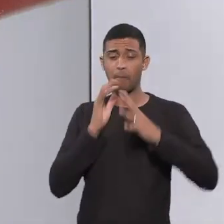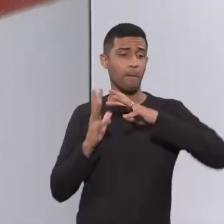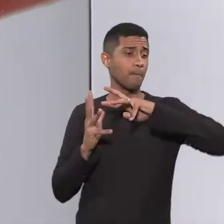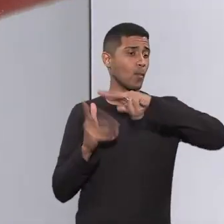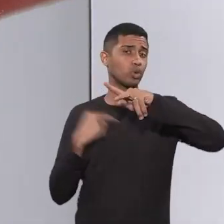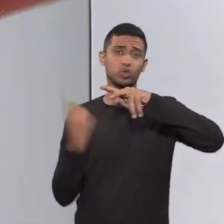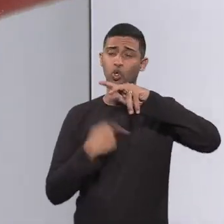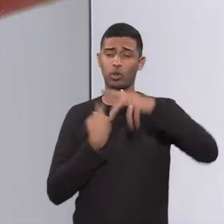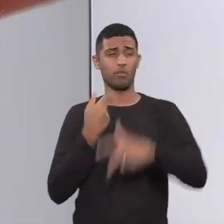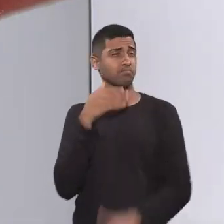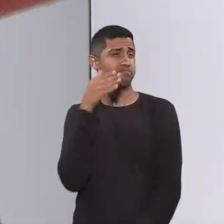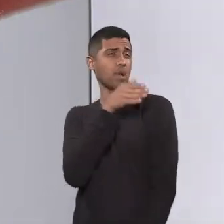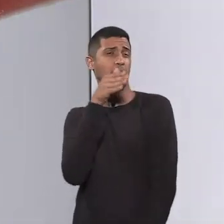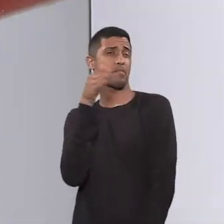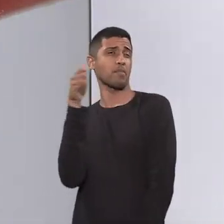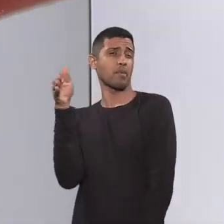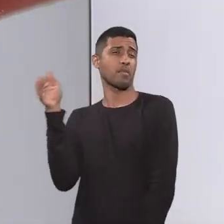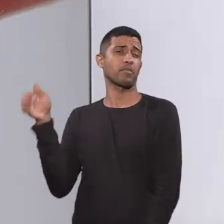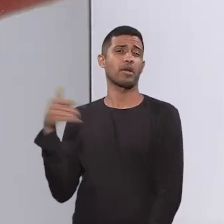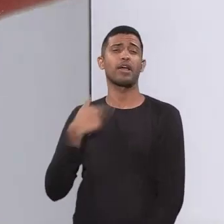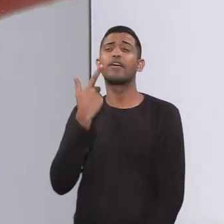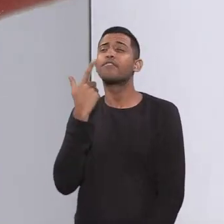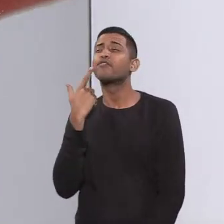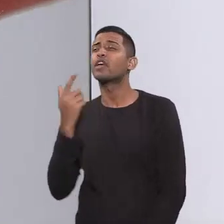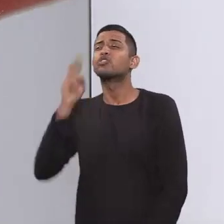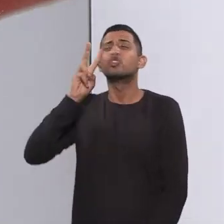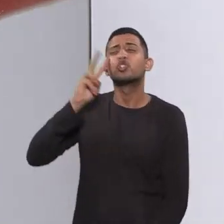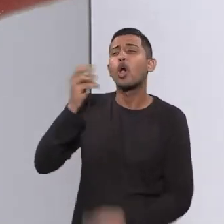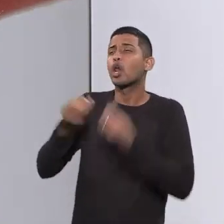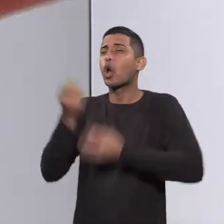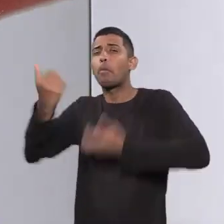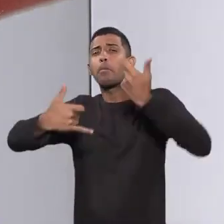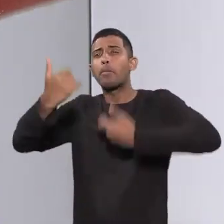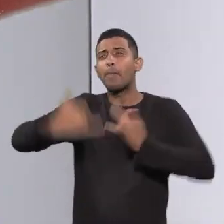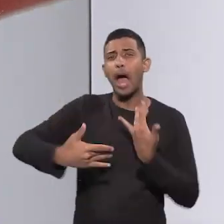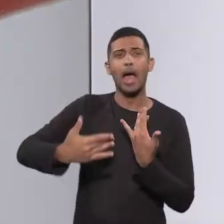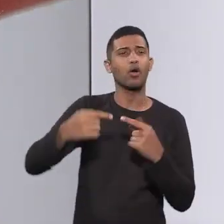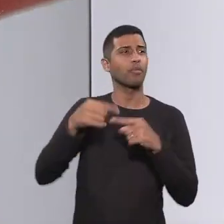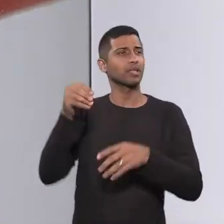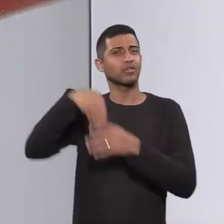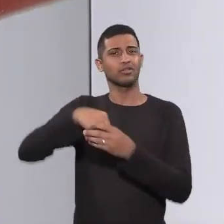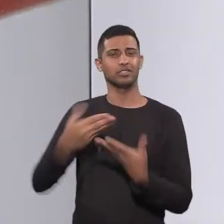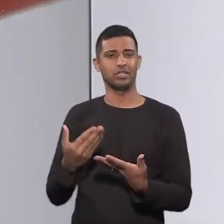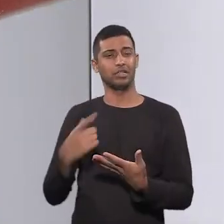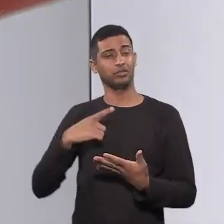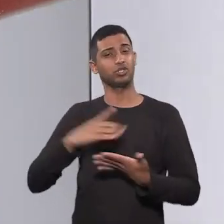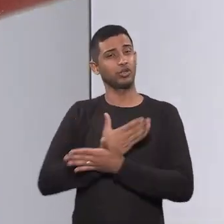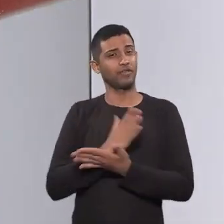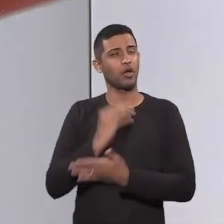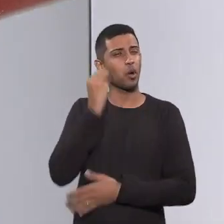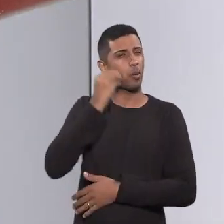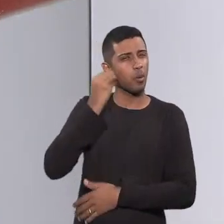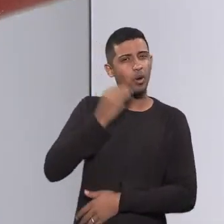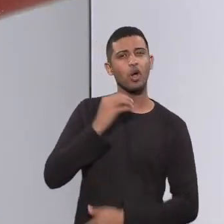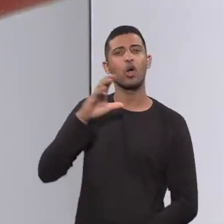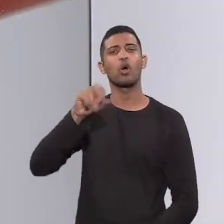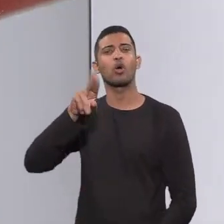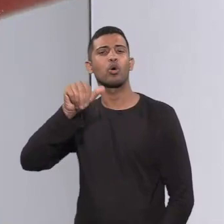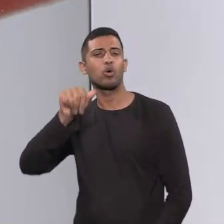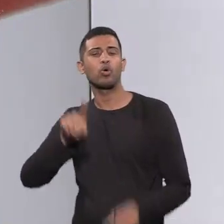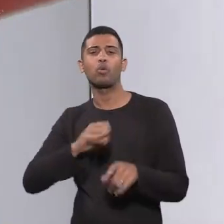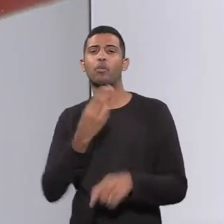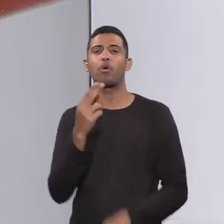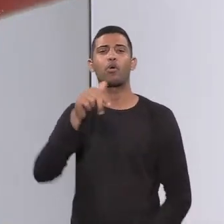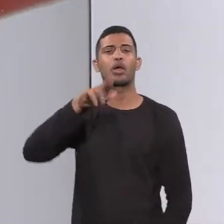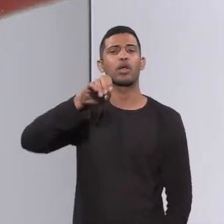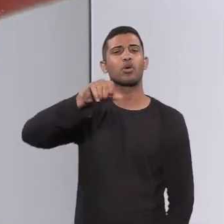mundo inteiro conhecendo realidades diferenciadas de inclusão, né? Então, eu tive algumas experiências em Cuba, Equador,